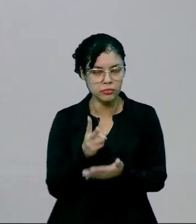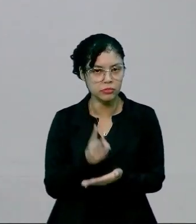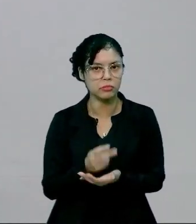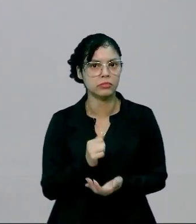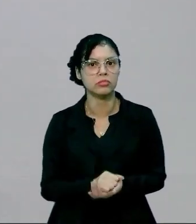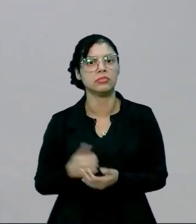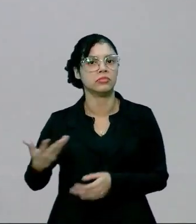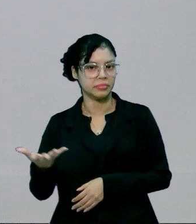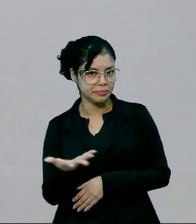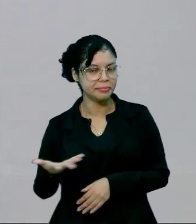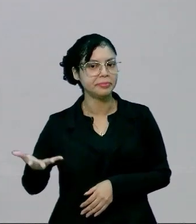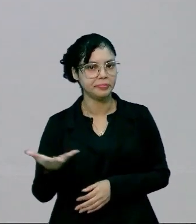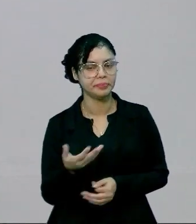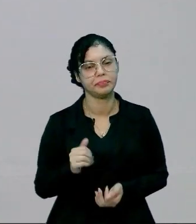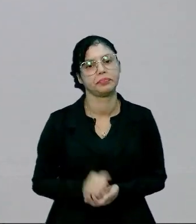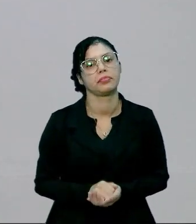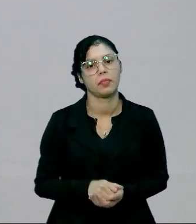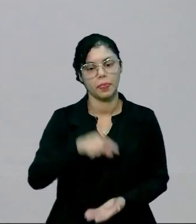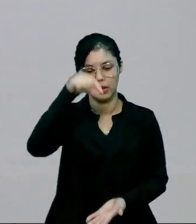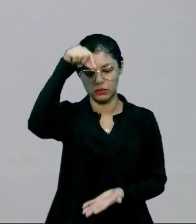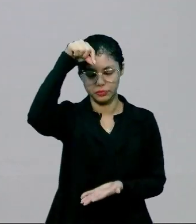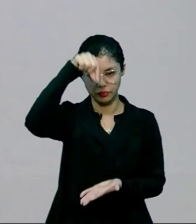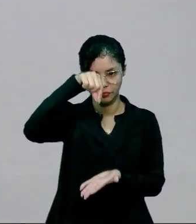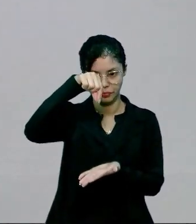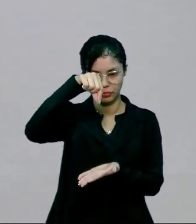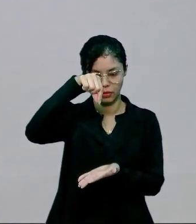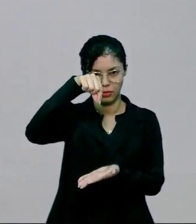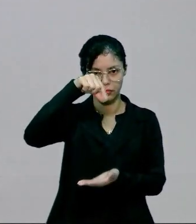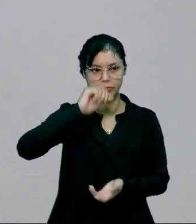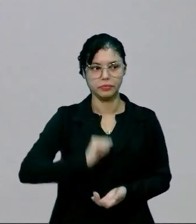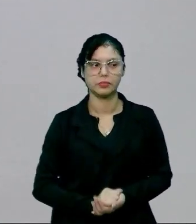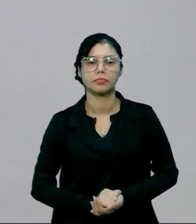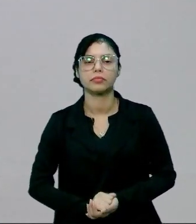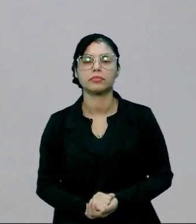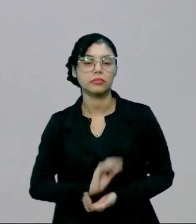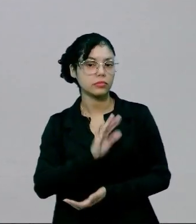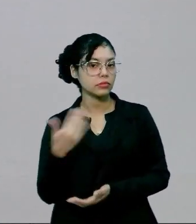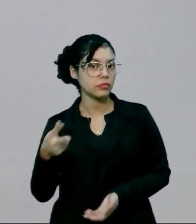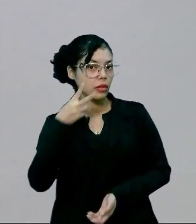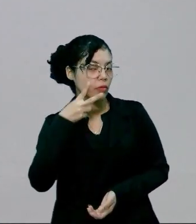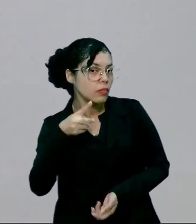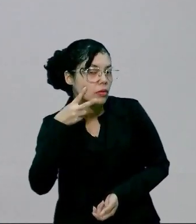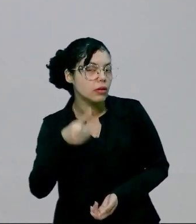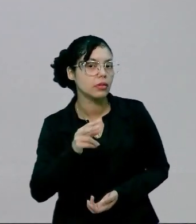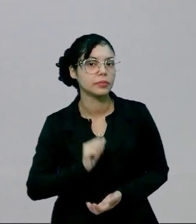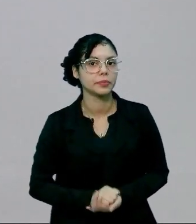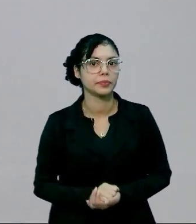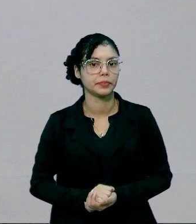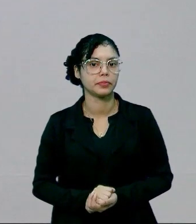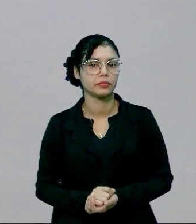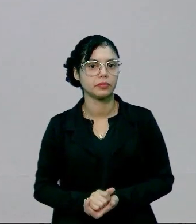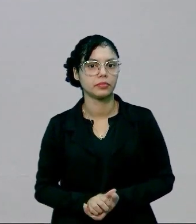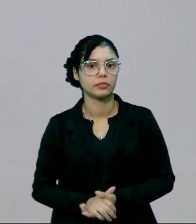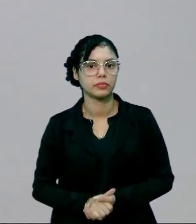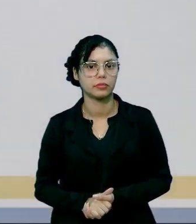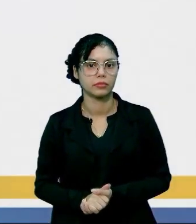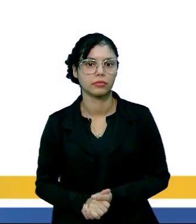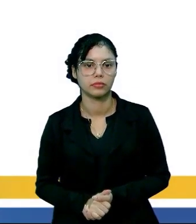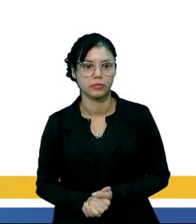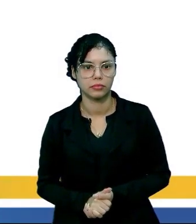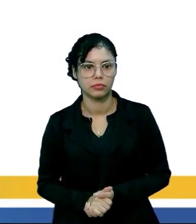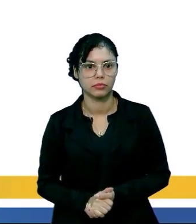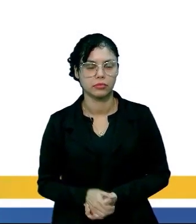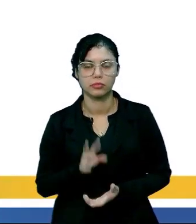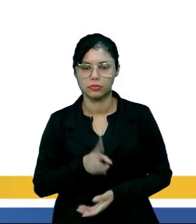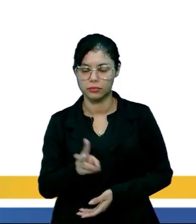a base e o centro, tá bom? Quando você vê isso, aí fica fácil da